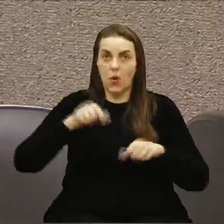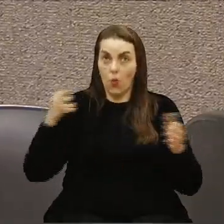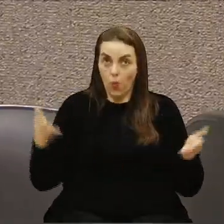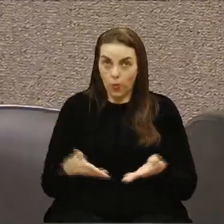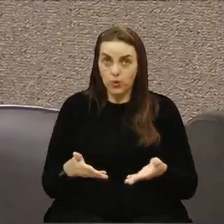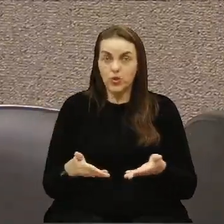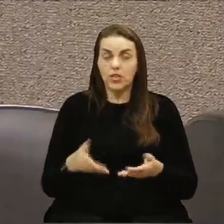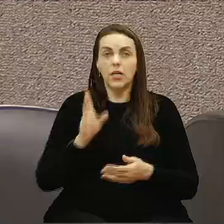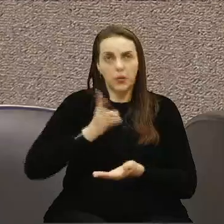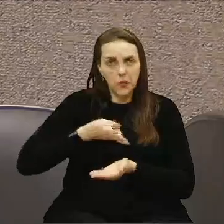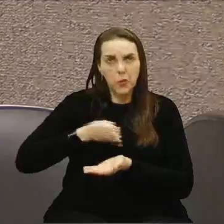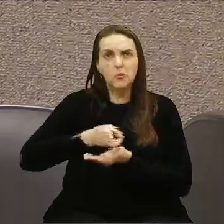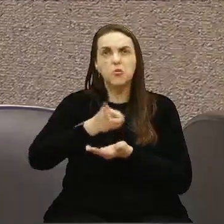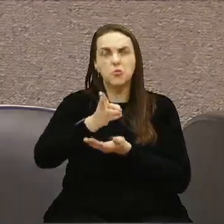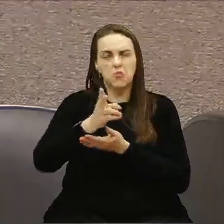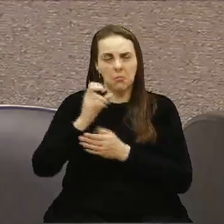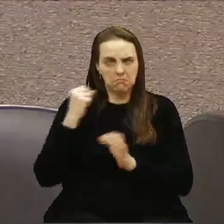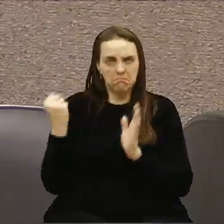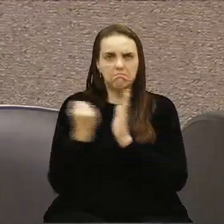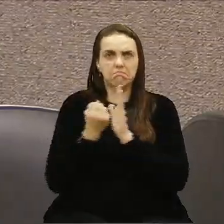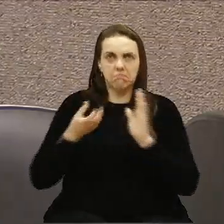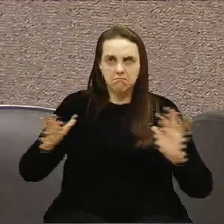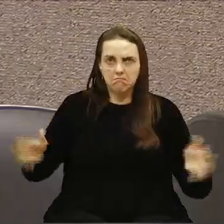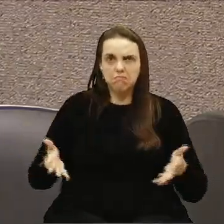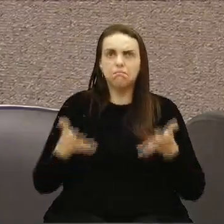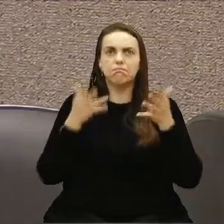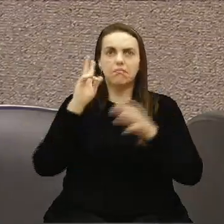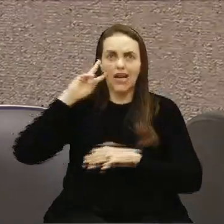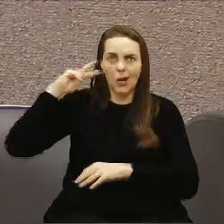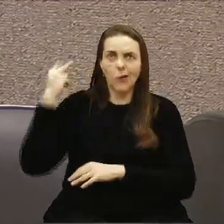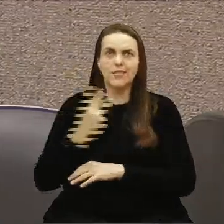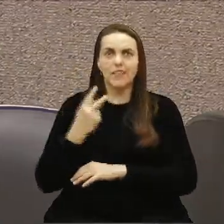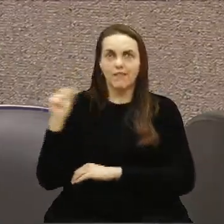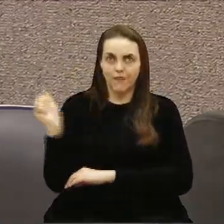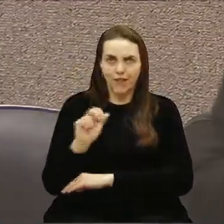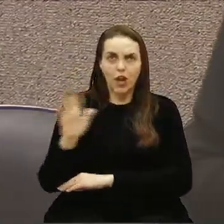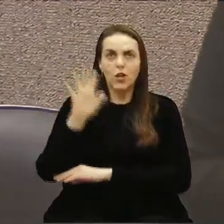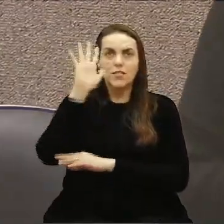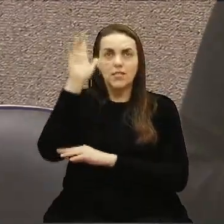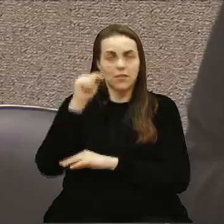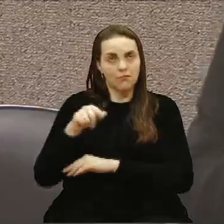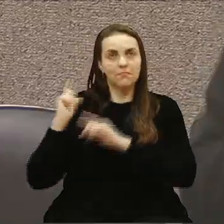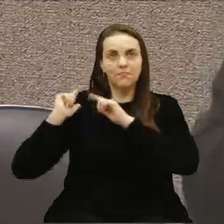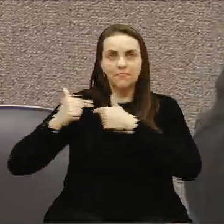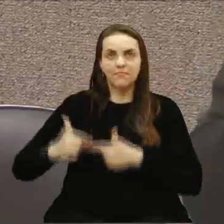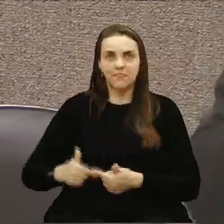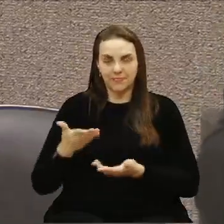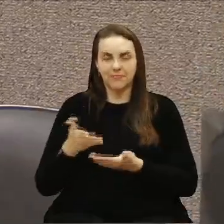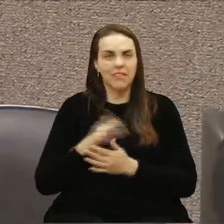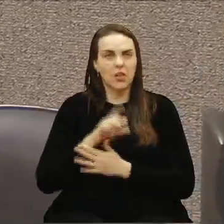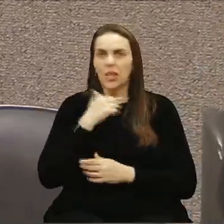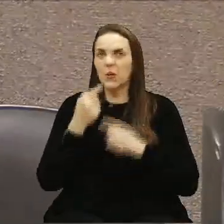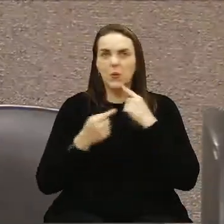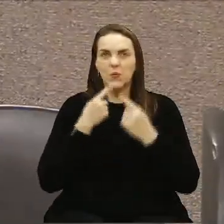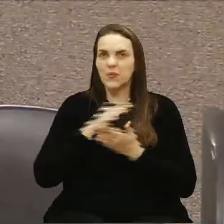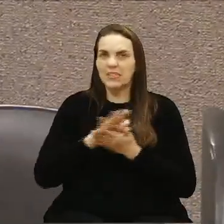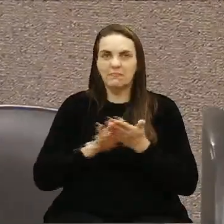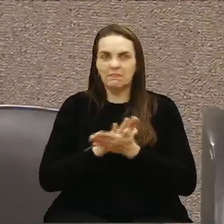ela continua levando, promovendo, reconhecendo e valorizando o nosso tradicionalismo. Então, sem dúvida nenhuma,